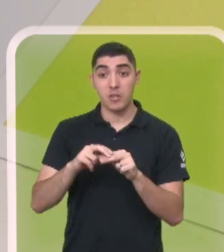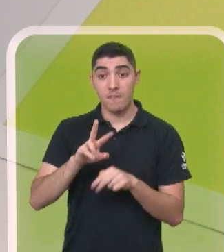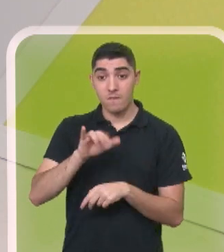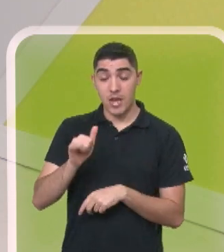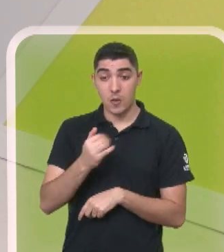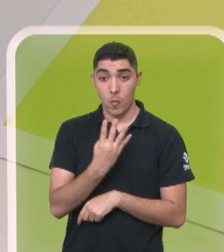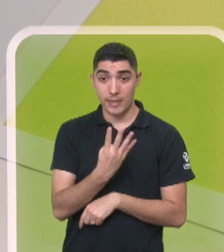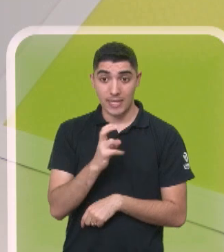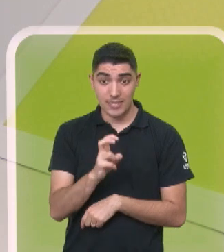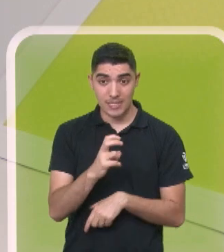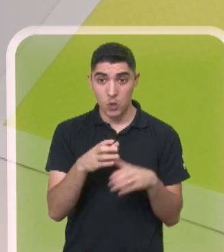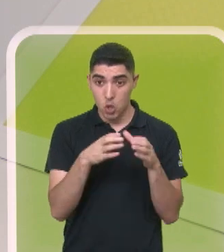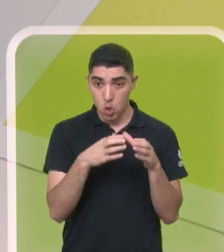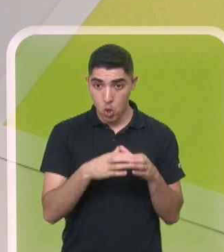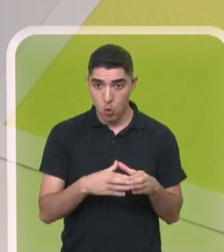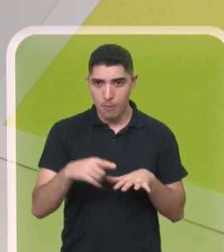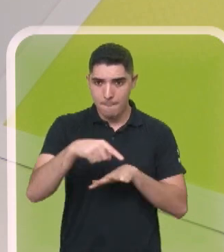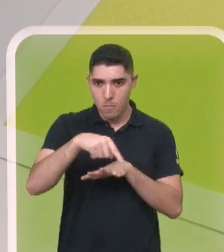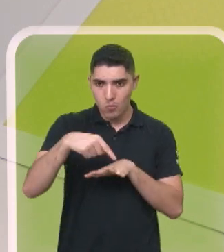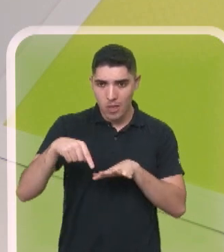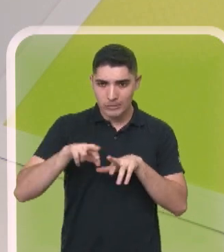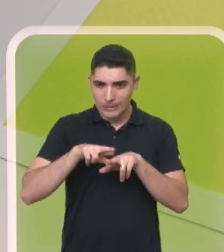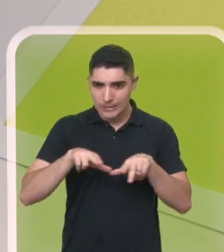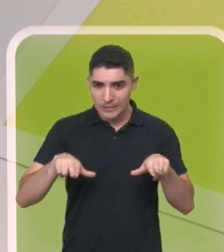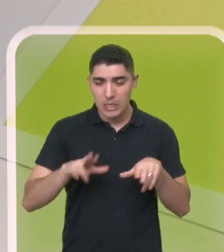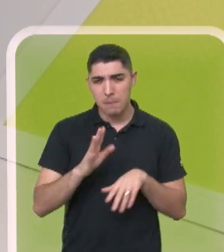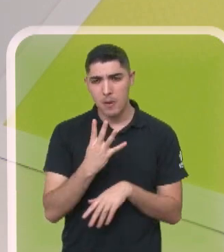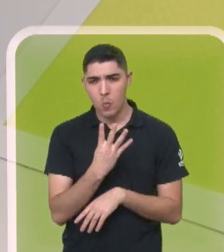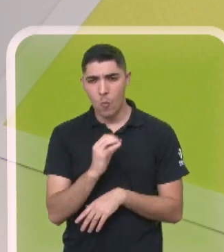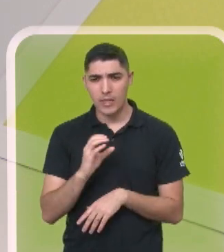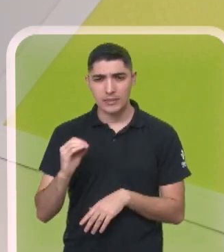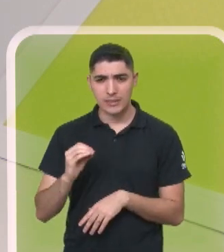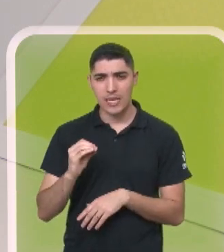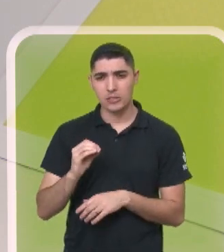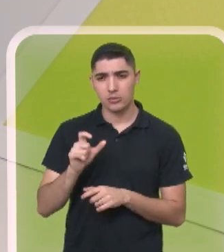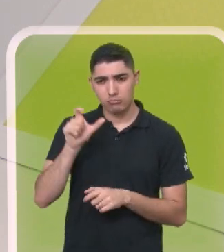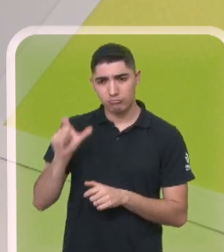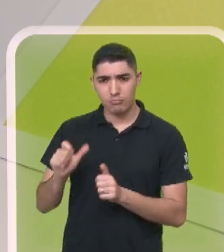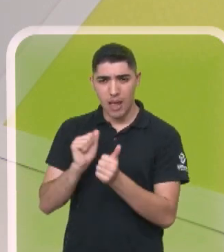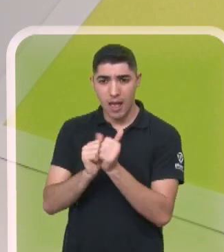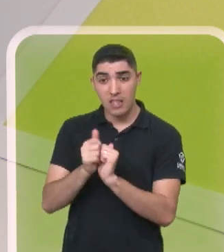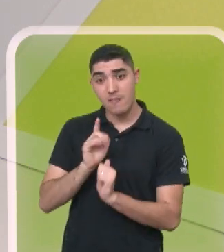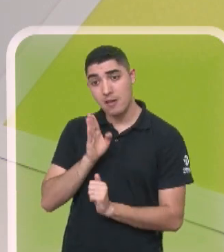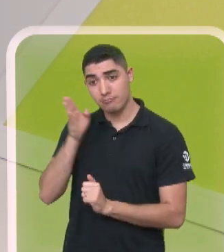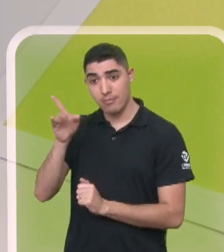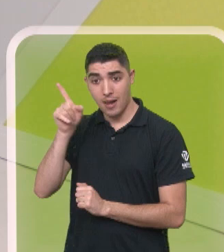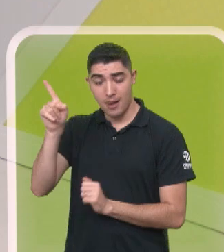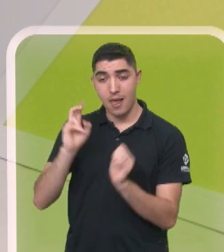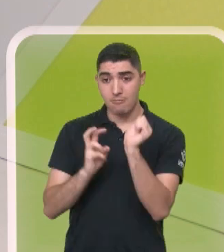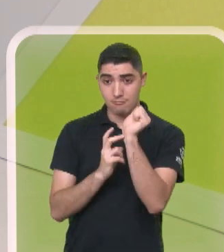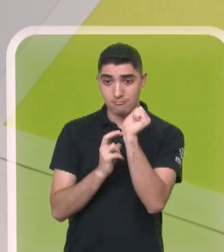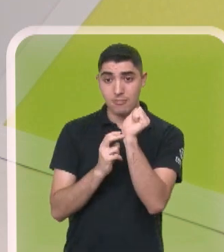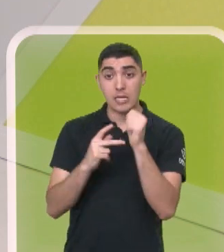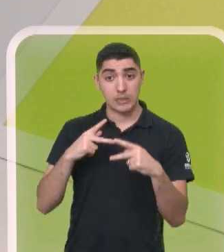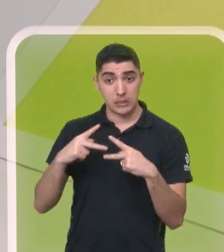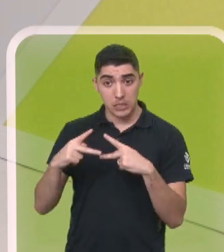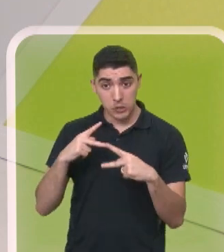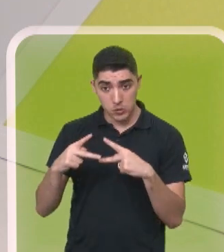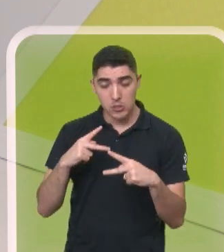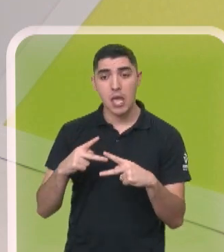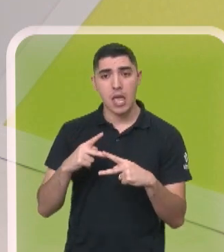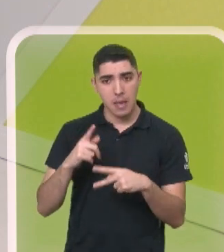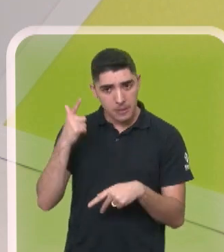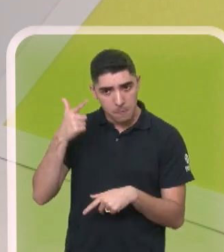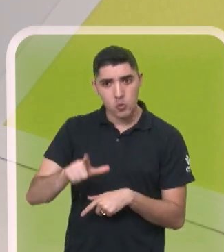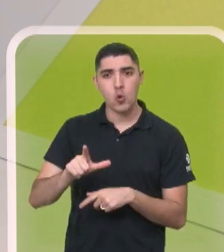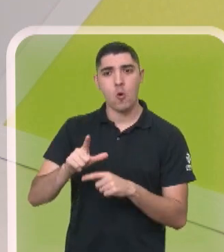45 equipes de modalidades diferentes, cerca de 450 atletas vão para São Sebastião, São José, disputando mais